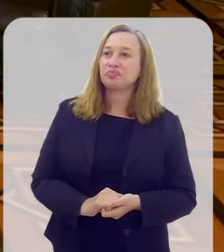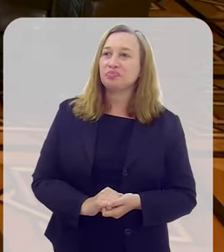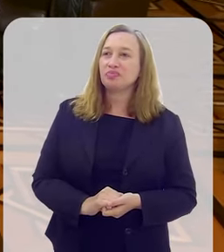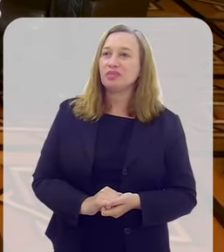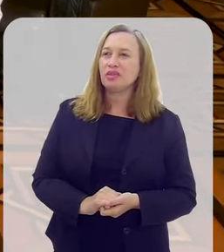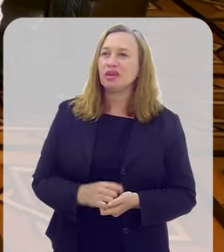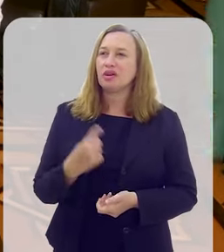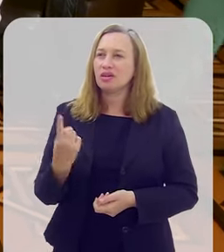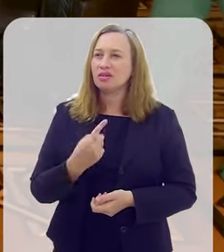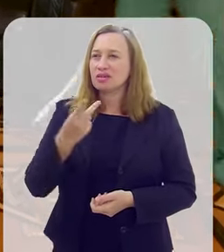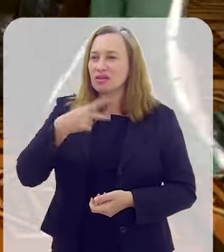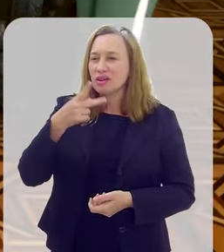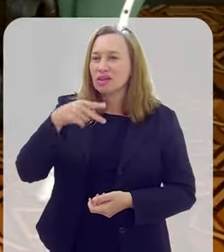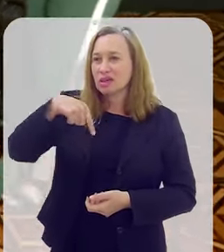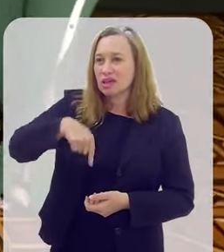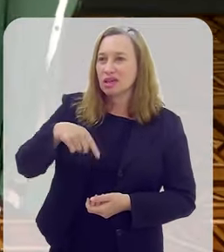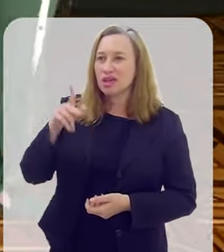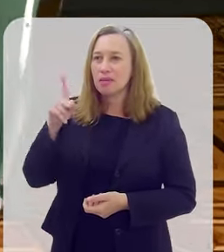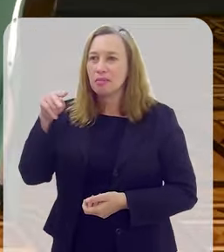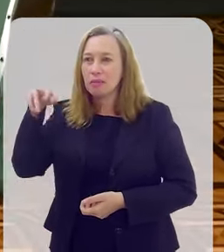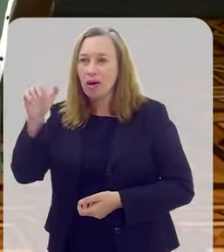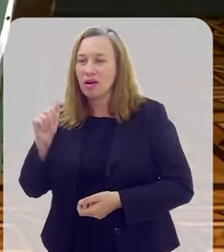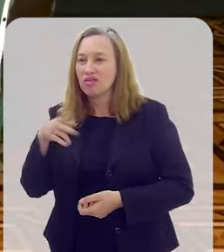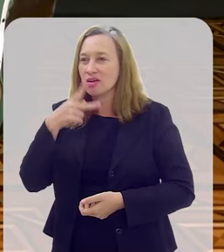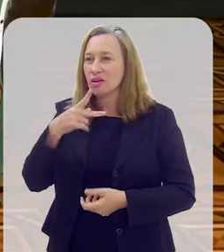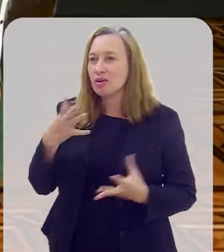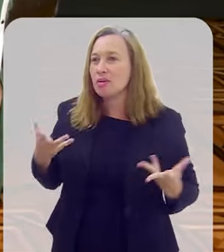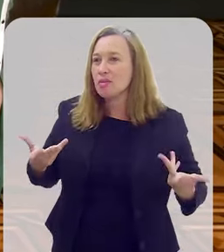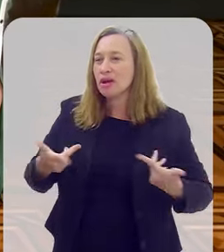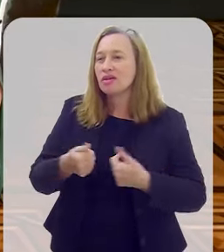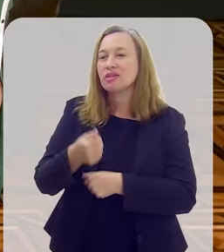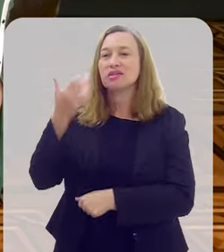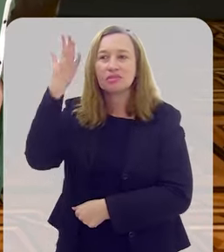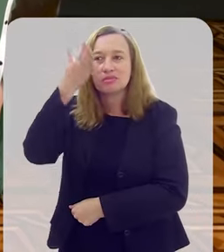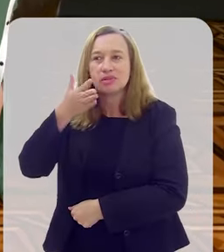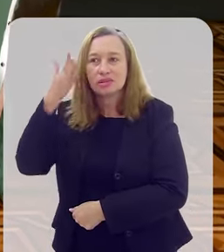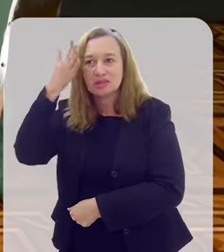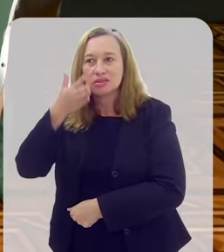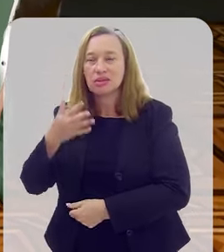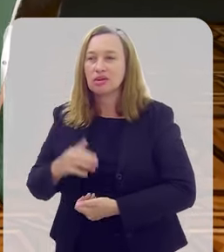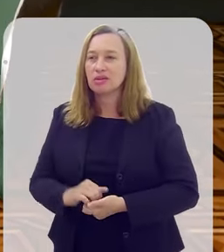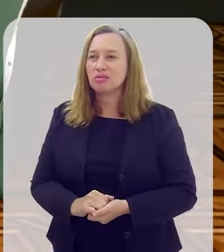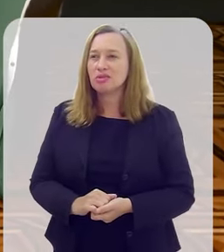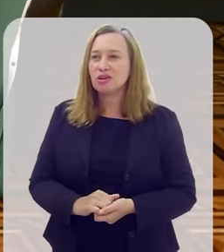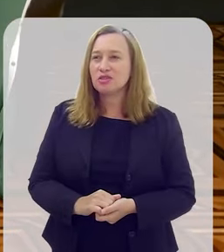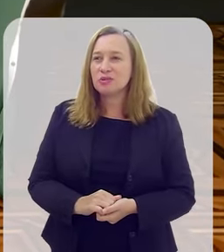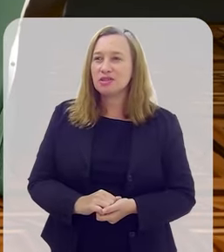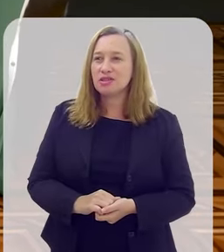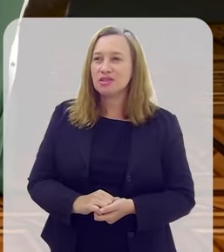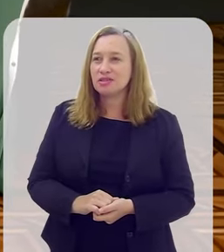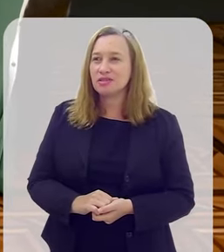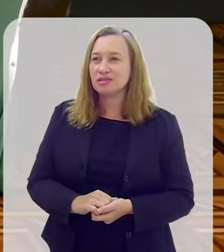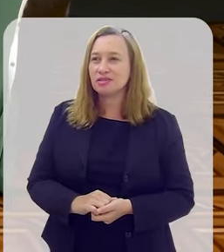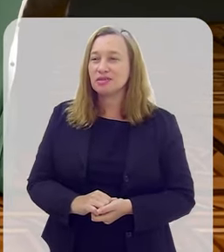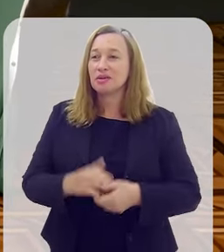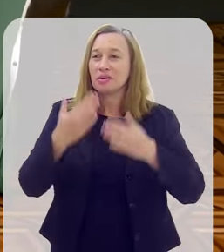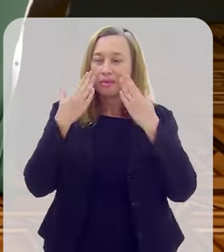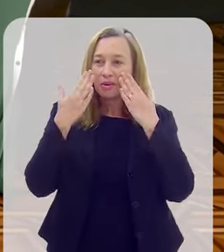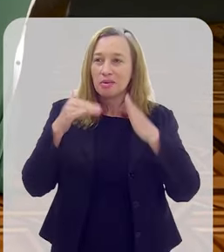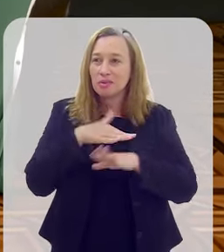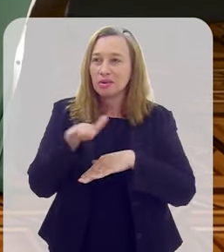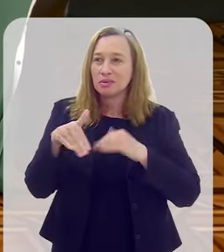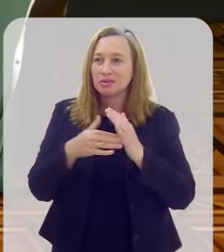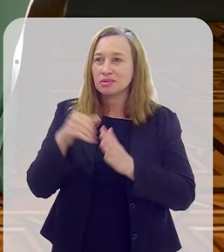quero nós estávamos falando aqui Paula me deixou umas coisas ass maravilhosas de mensagens eu quero primeiro